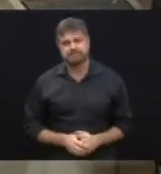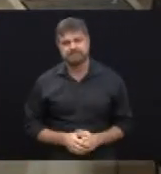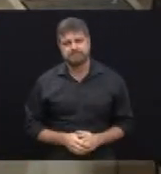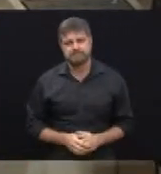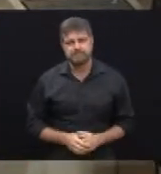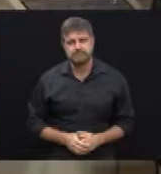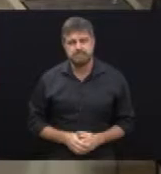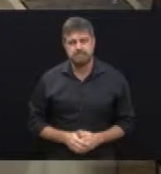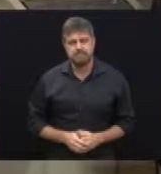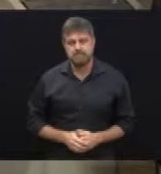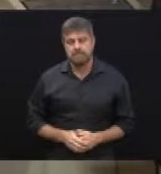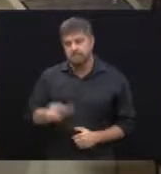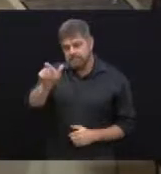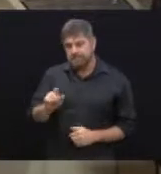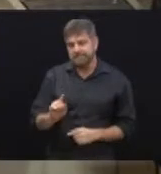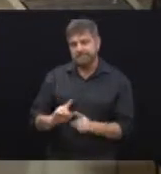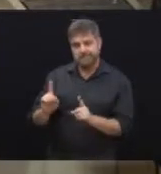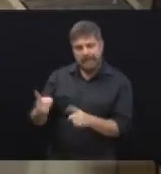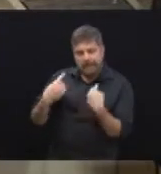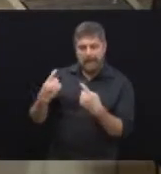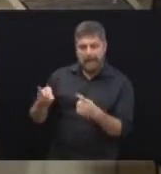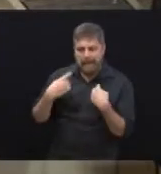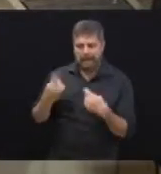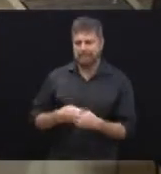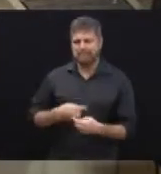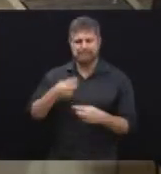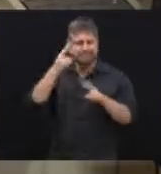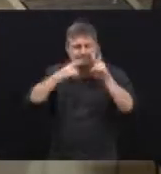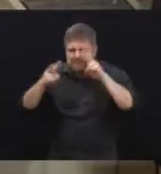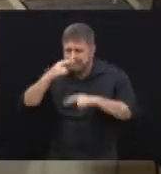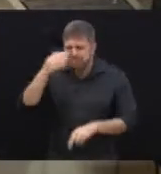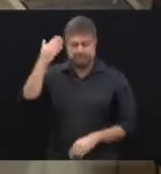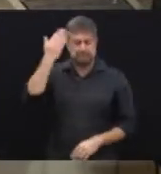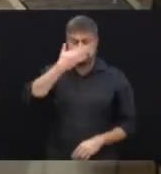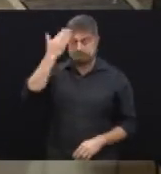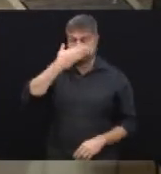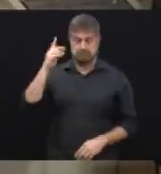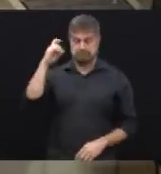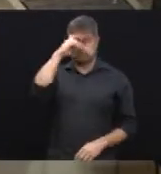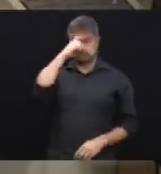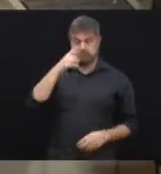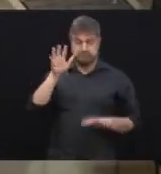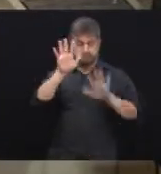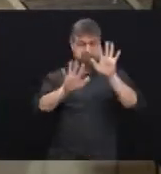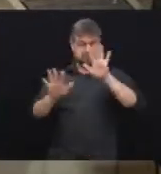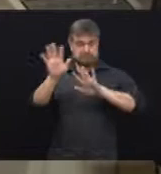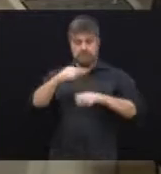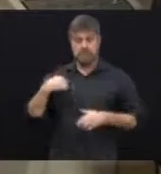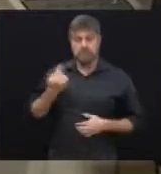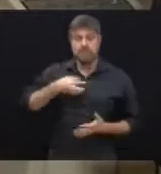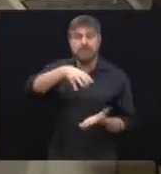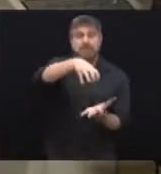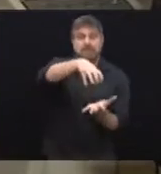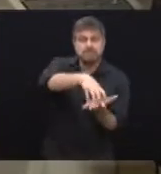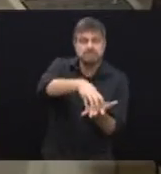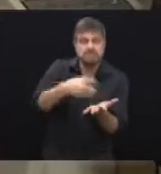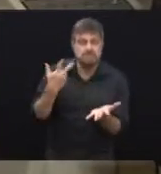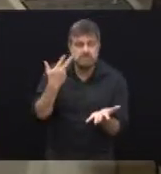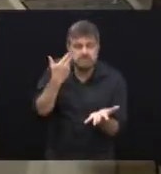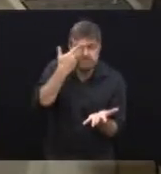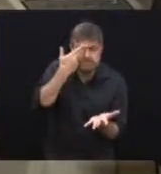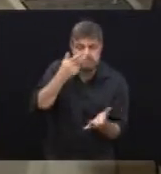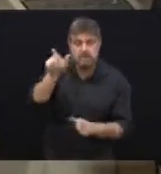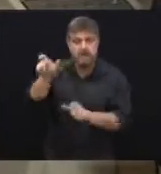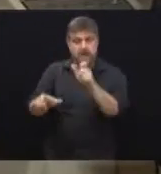a dificuldade e a queixa, né, da dificuldade visual, mudou um pouquinho. E a gente, como é um centro de cirurgia,